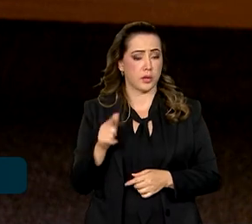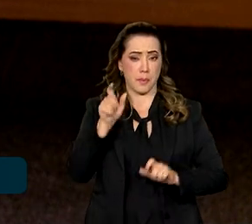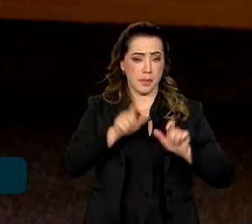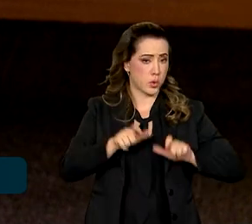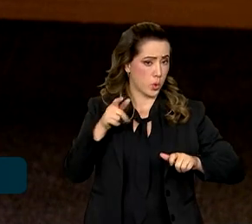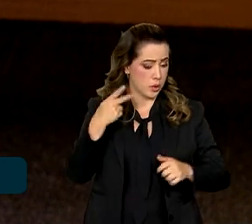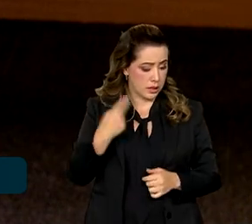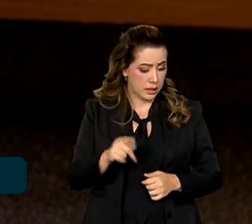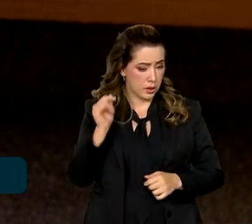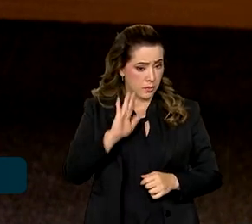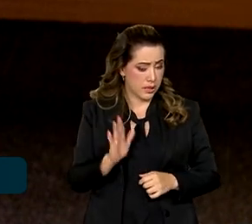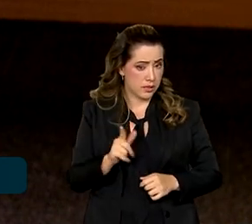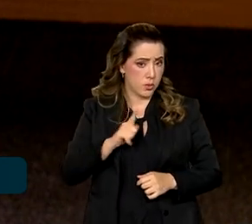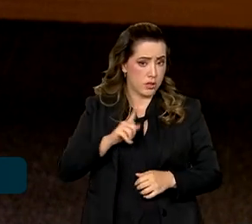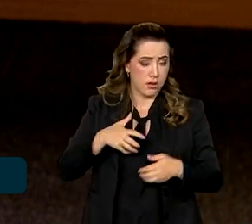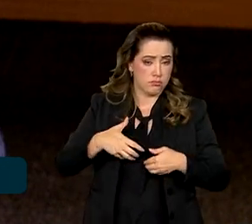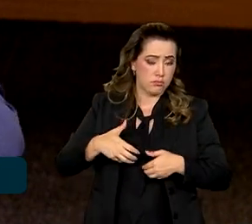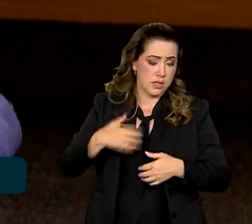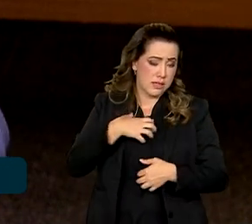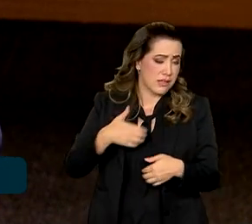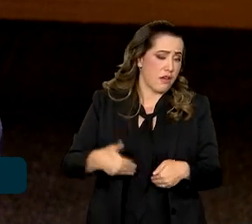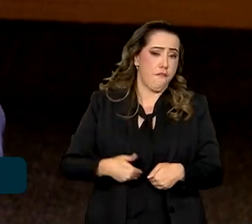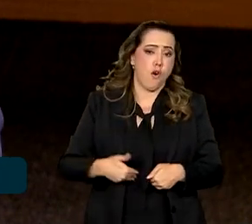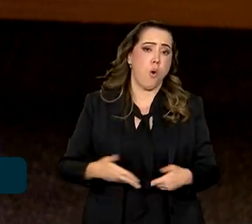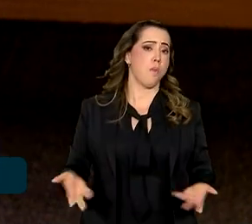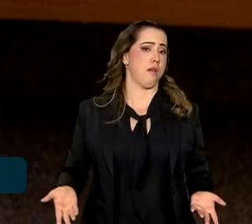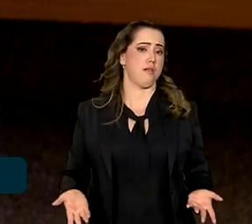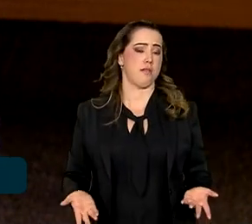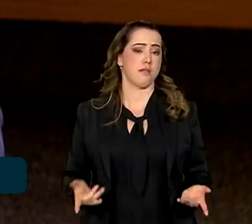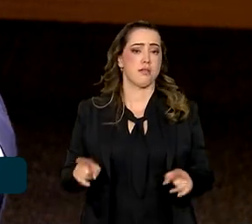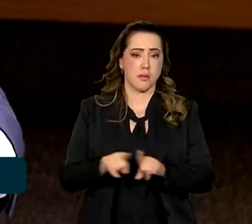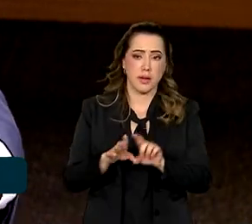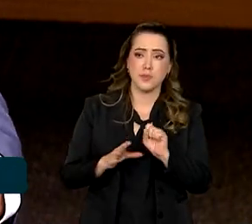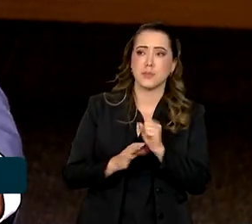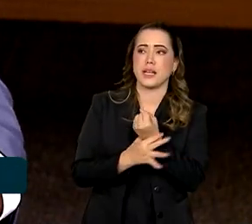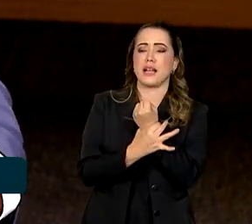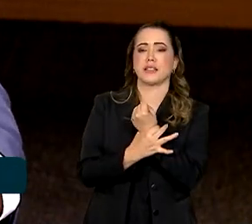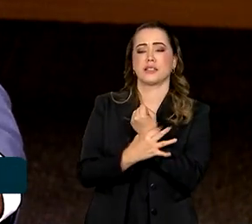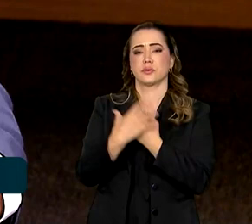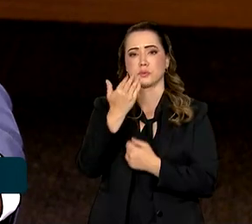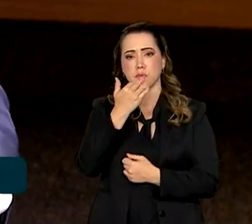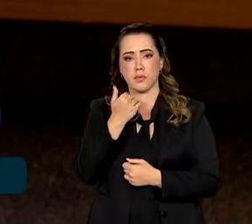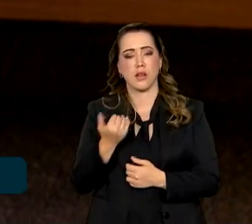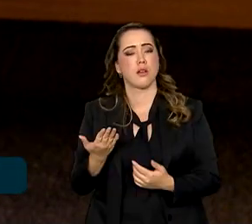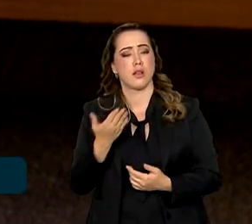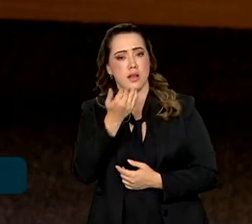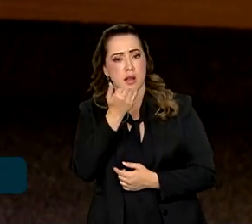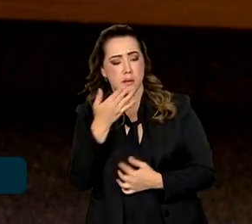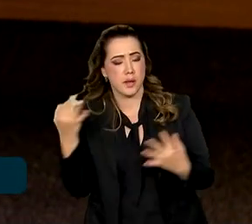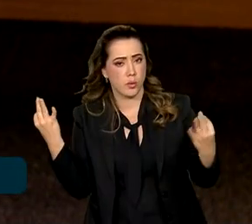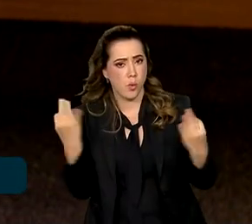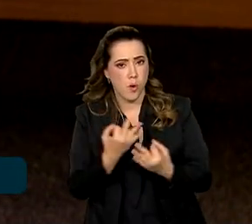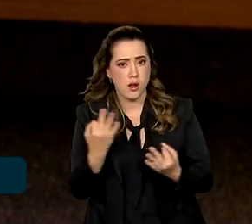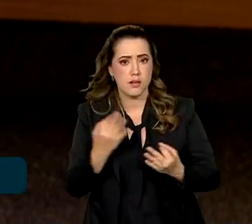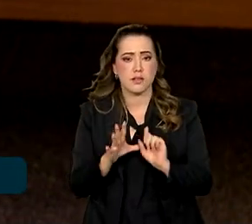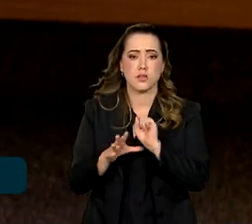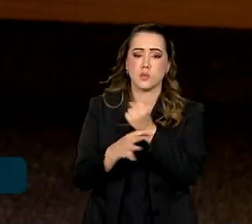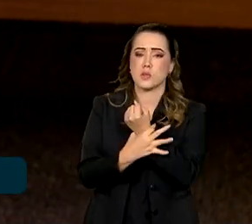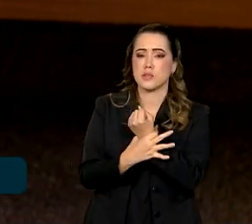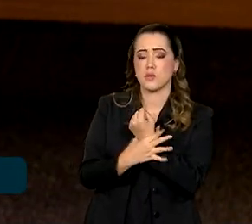pessoa passando fome e ainda com segurança alimentar. Alimento com qualidade para a